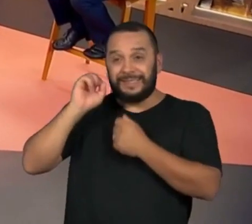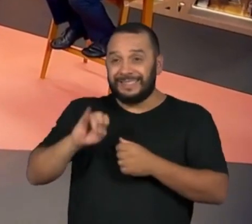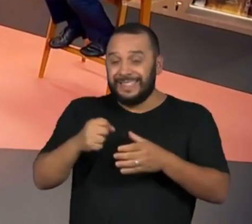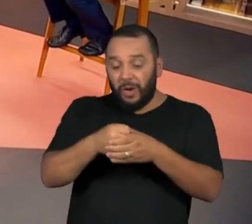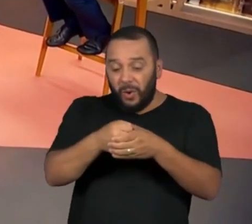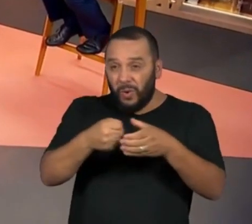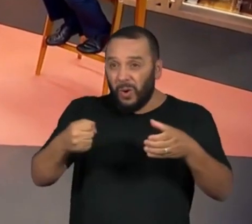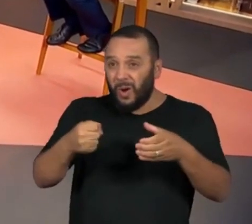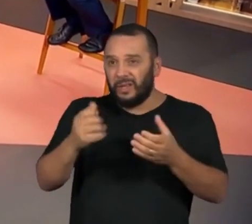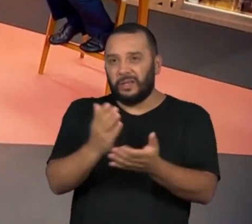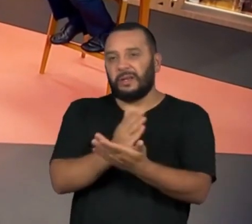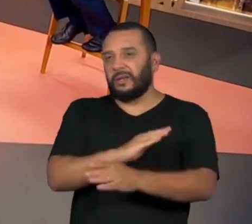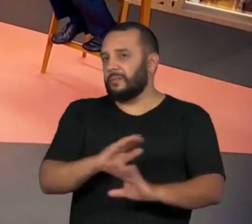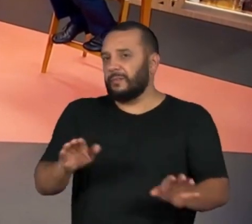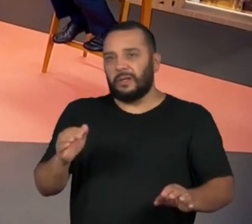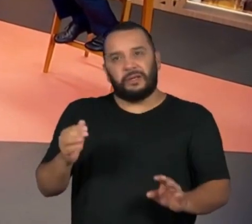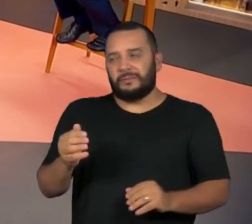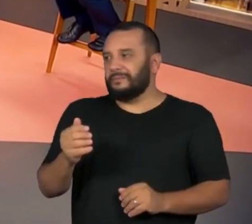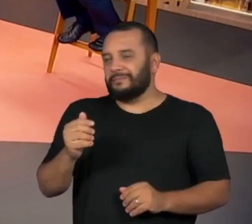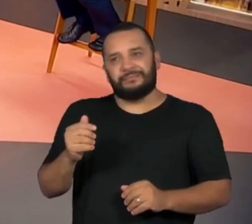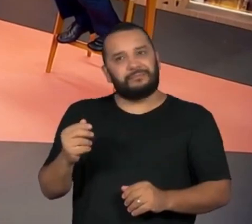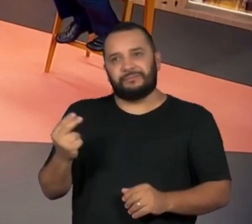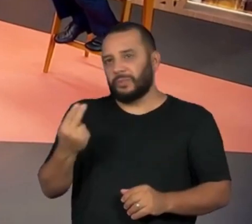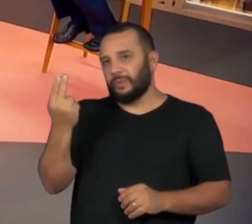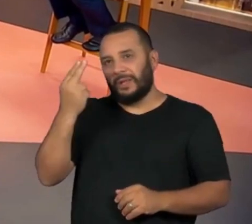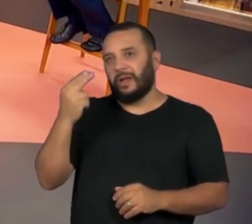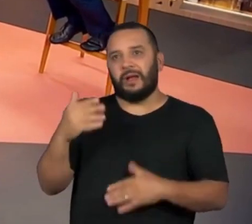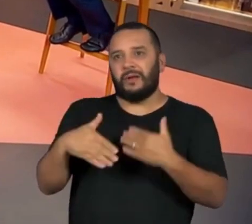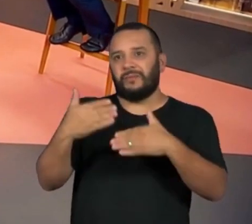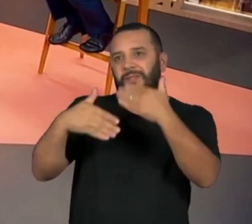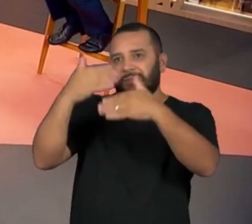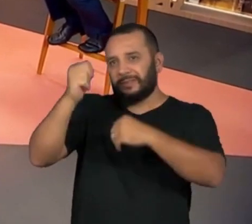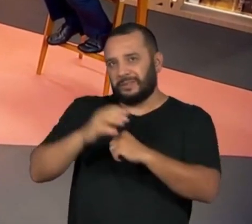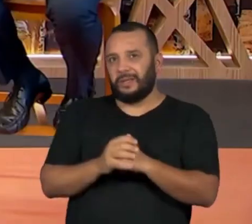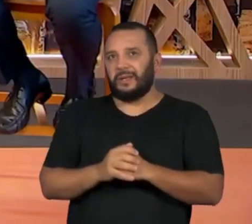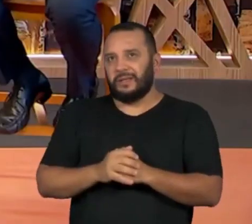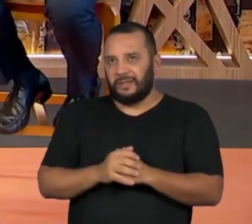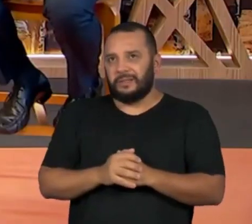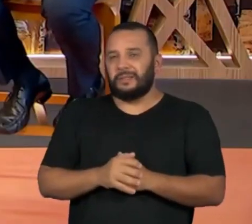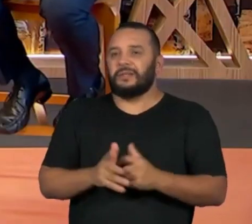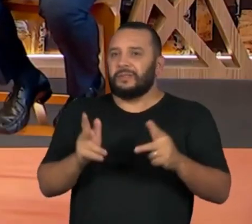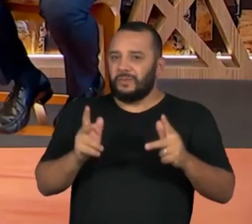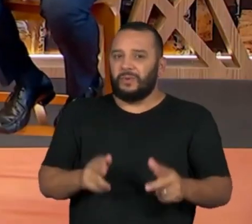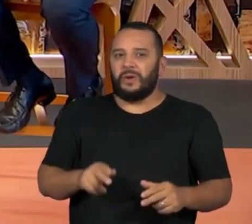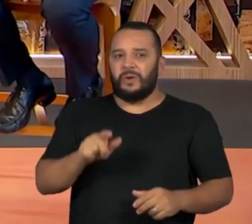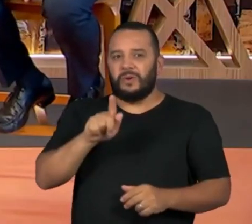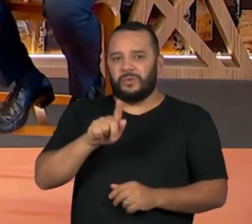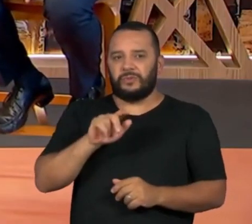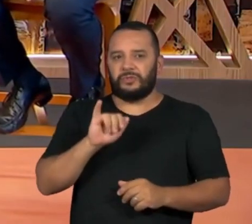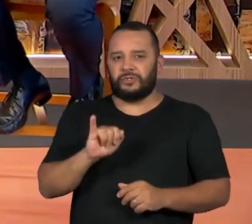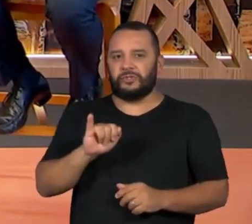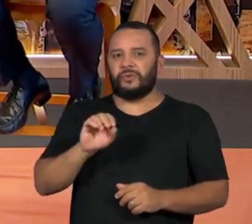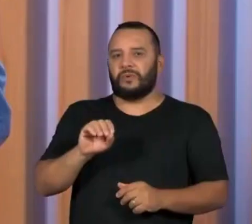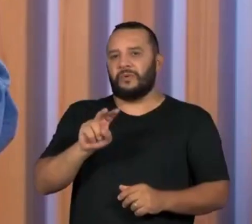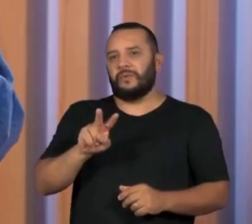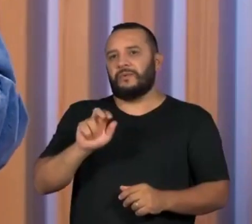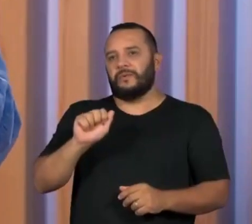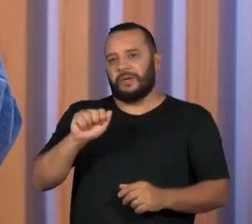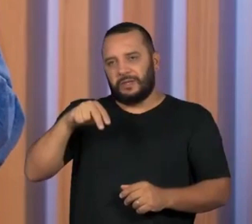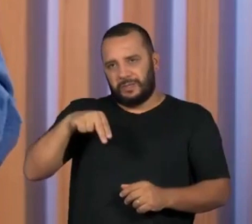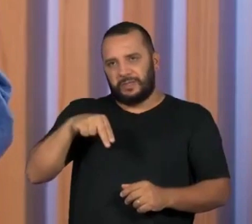a gente não consegue avançar na no que o Giovani acabou de falar no processo de